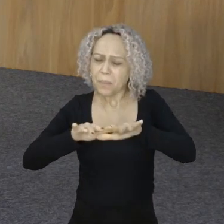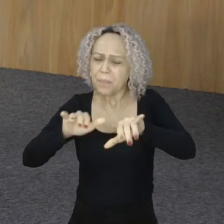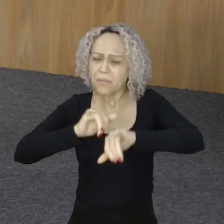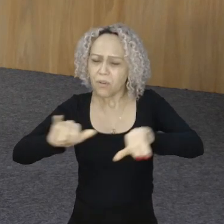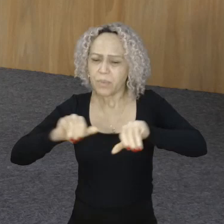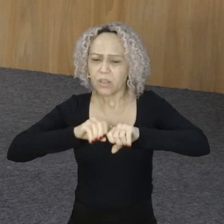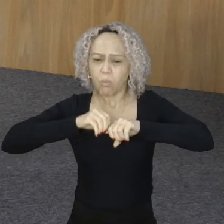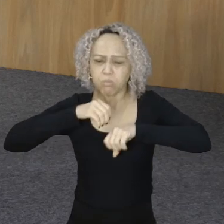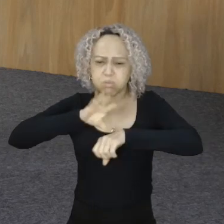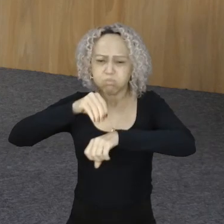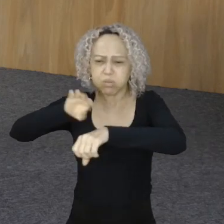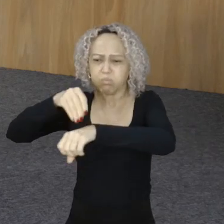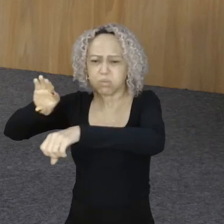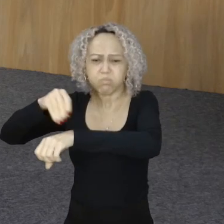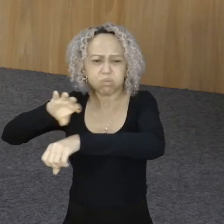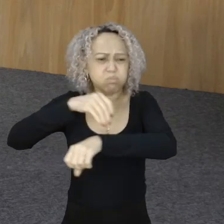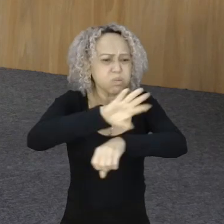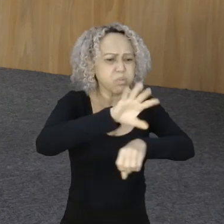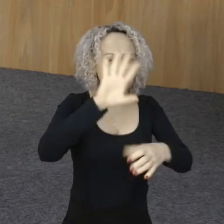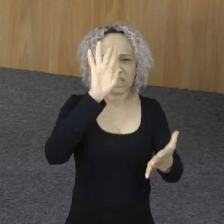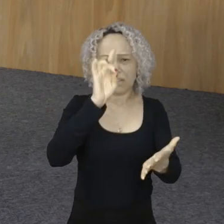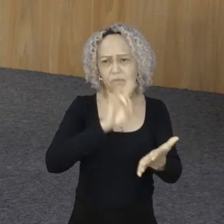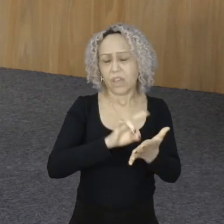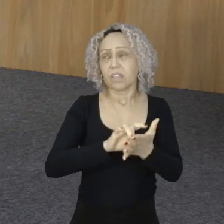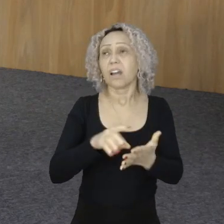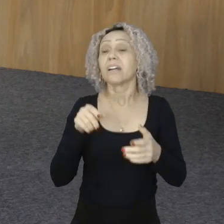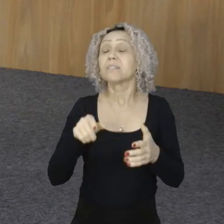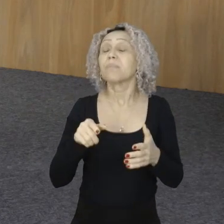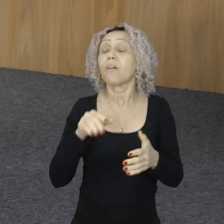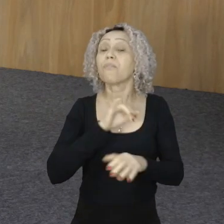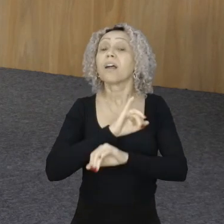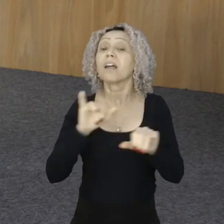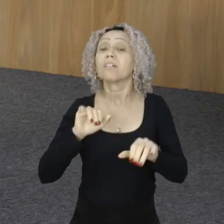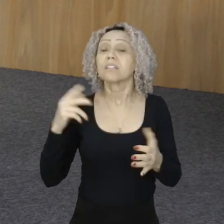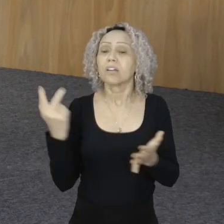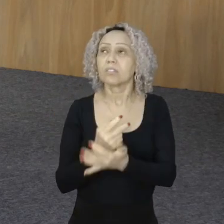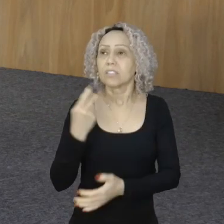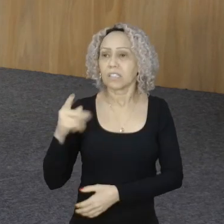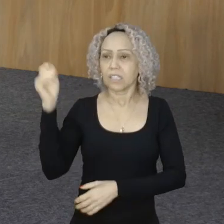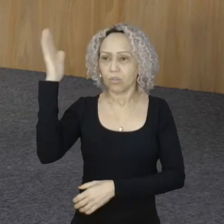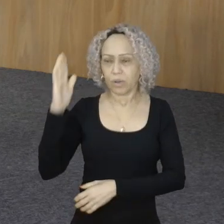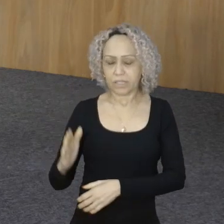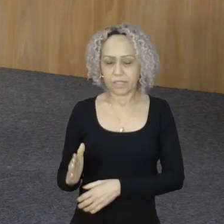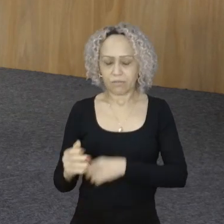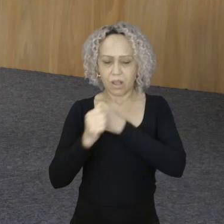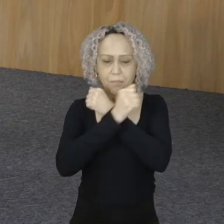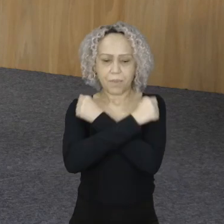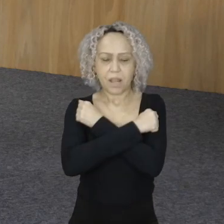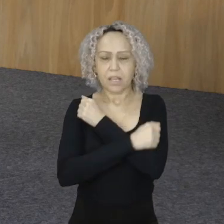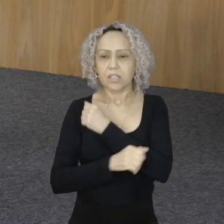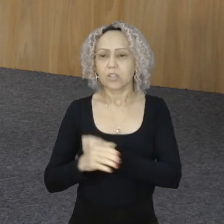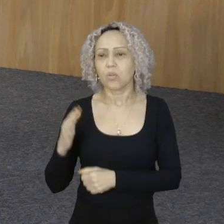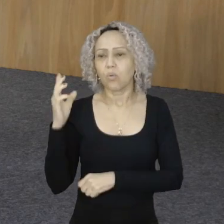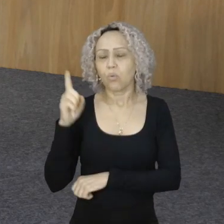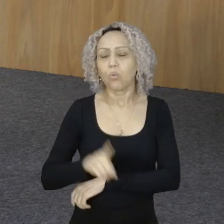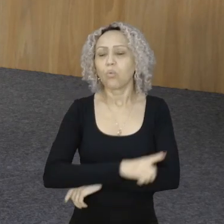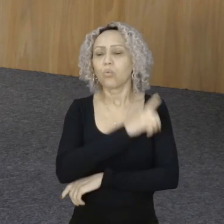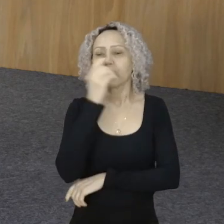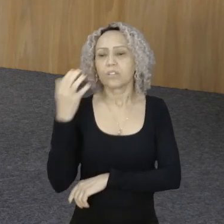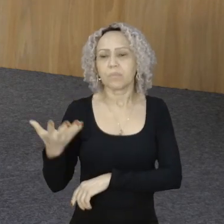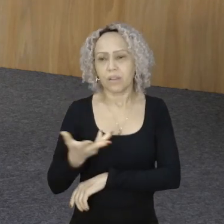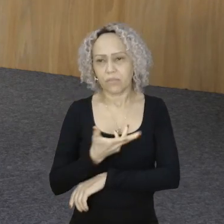informação real do que está acontecendo no nosso Brasil. Um grande abraço, um ótimo dia. Abraço, obrigada, secretário. Bom